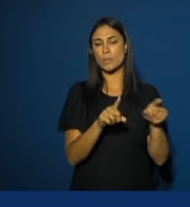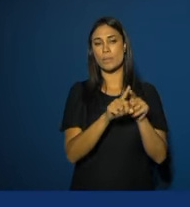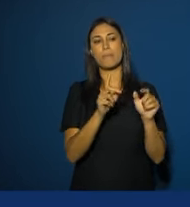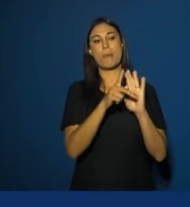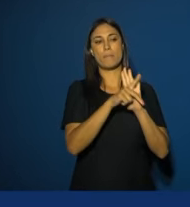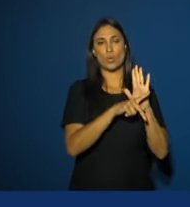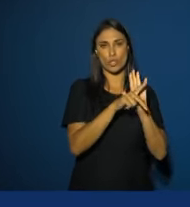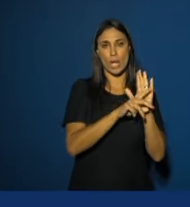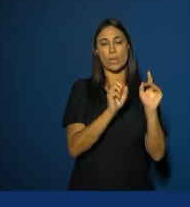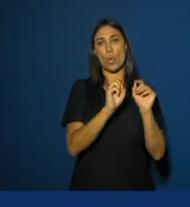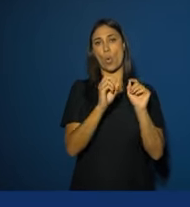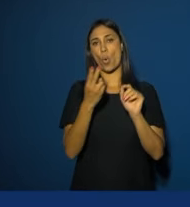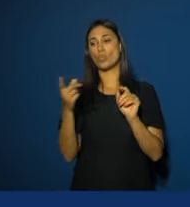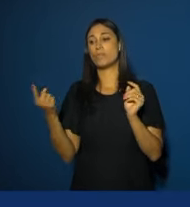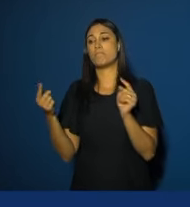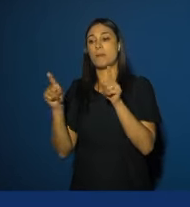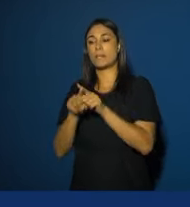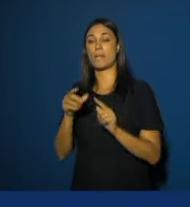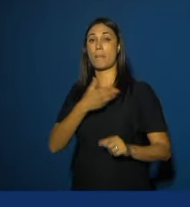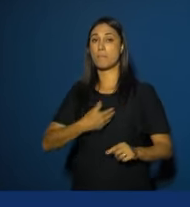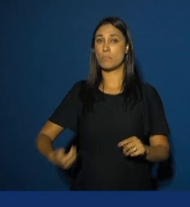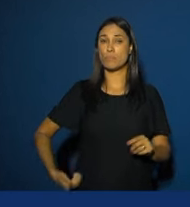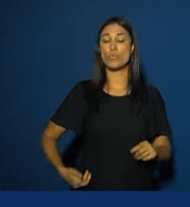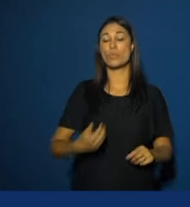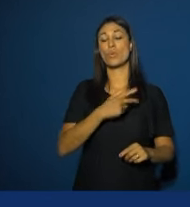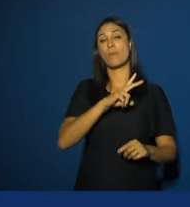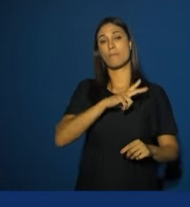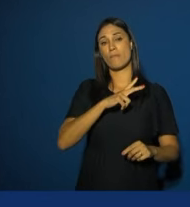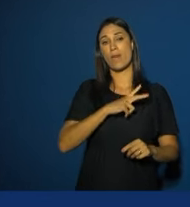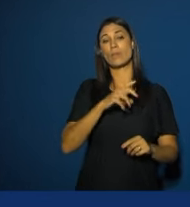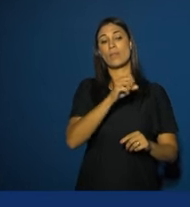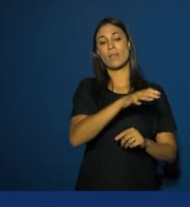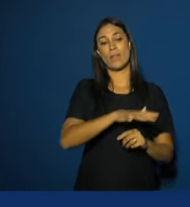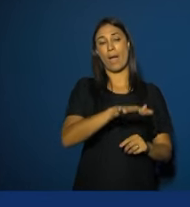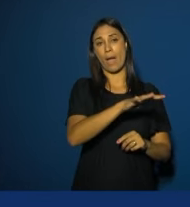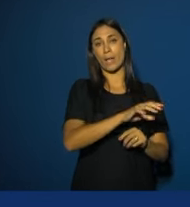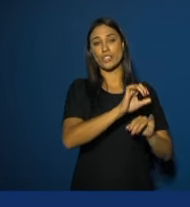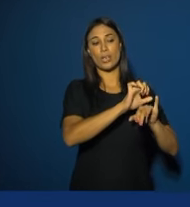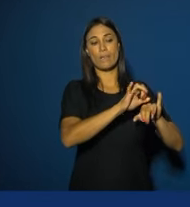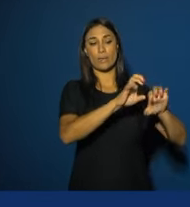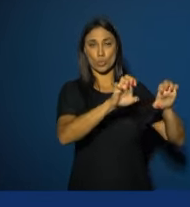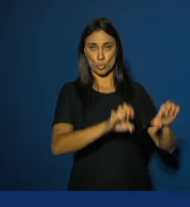projetos de concessão ou de parceria público-privado, na área de infraestrutura, não só de